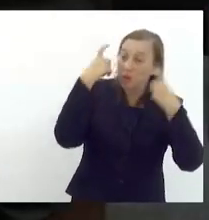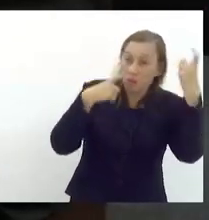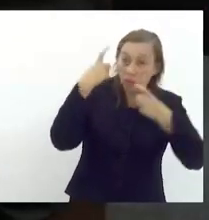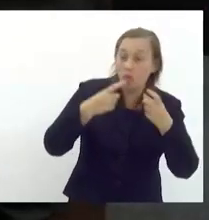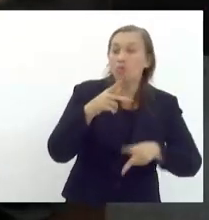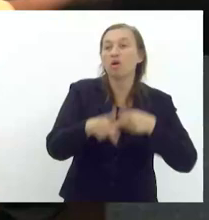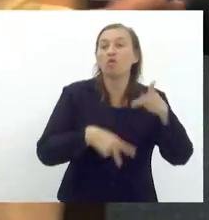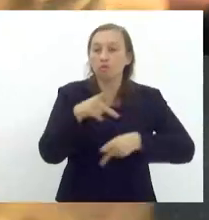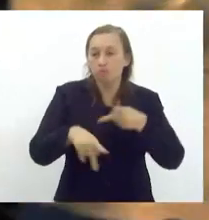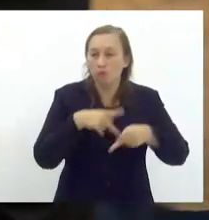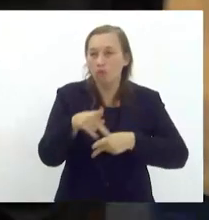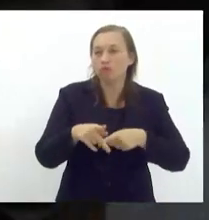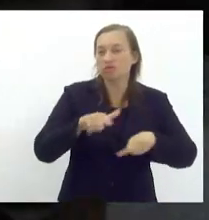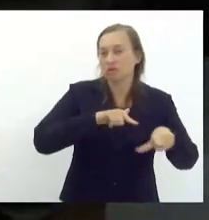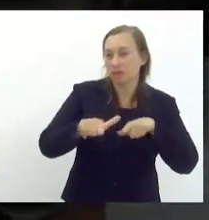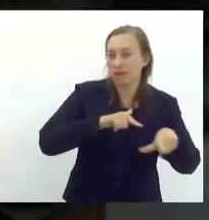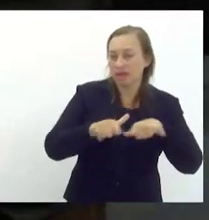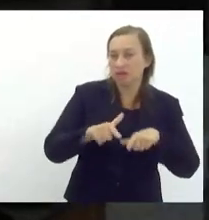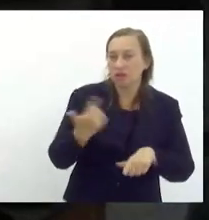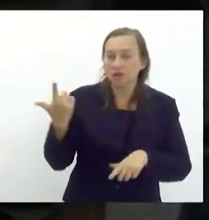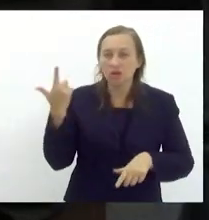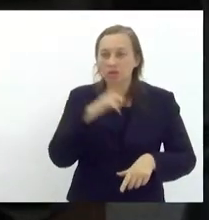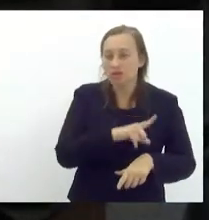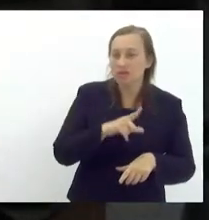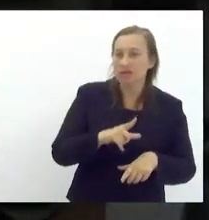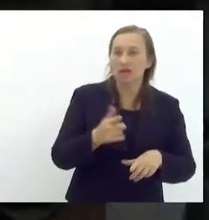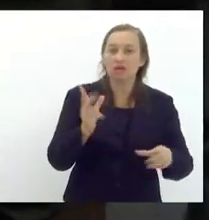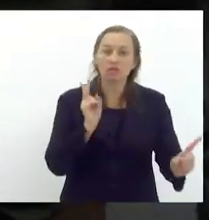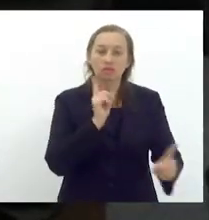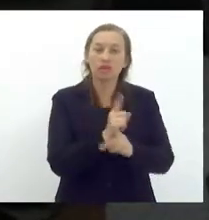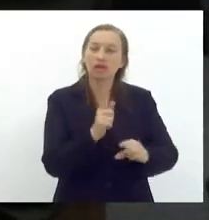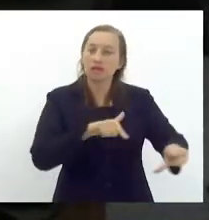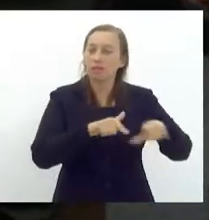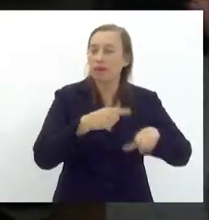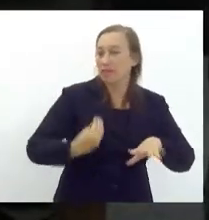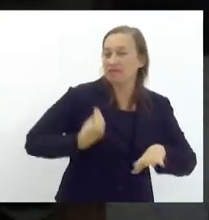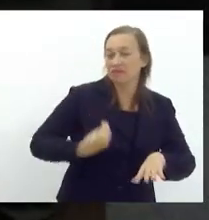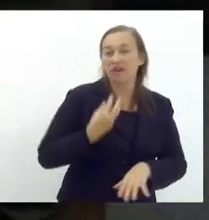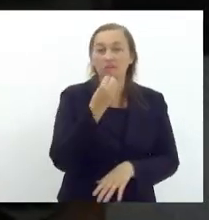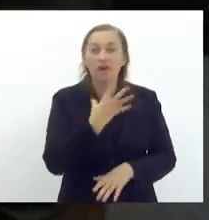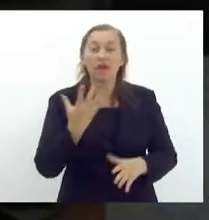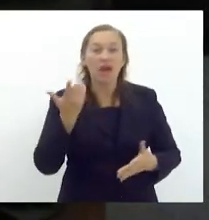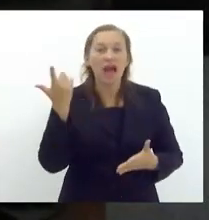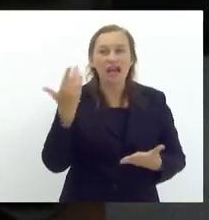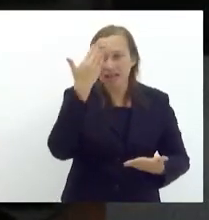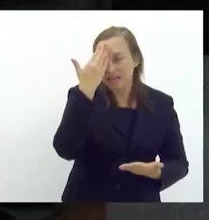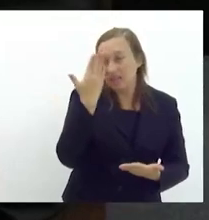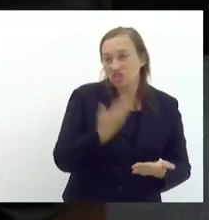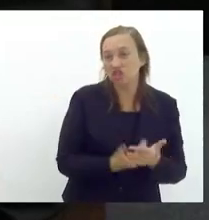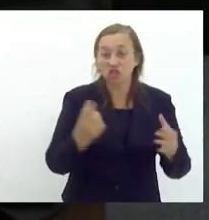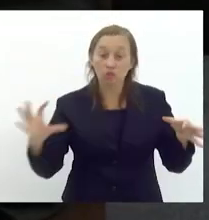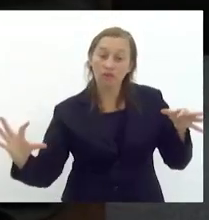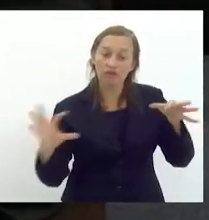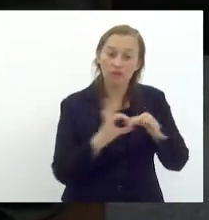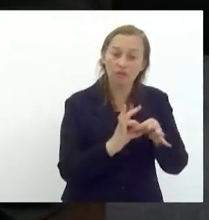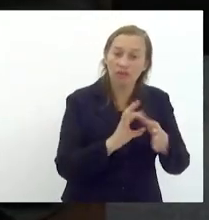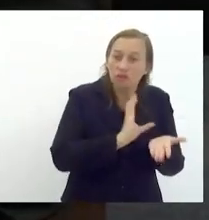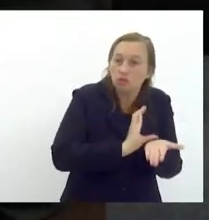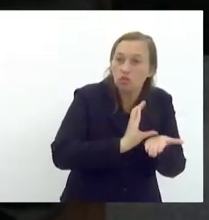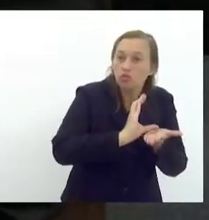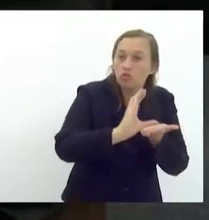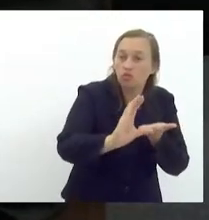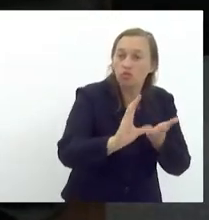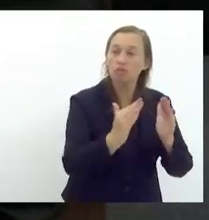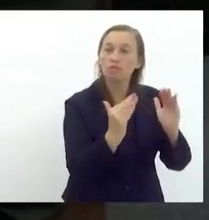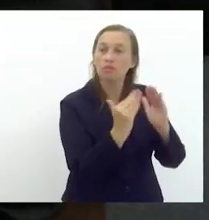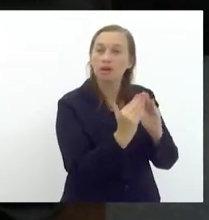consegue encontrar trabalho para poder viver dignamente e acredito que a vinculação do fundo para a